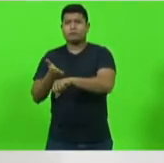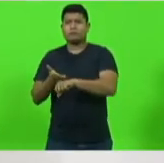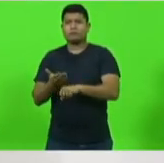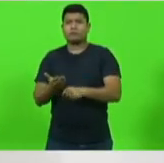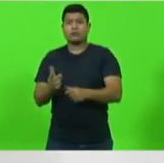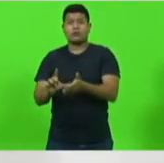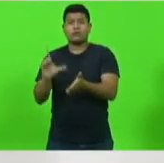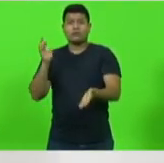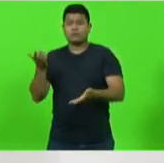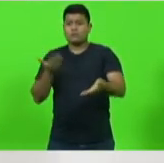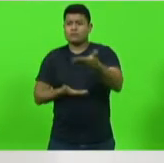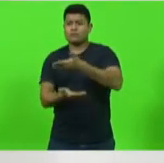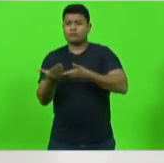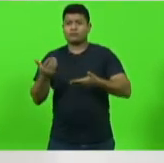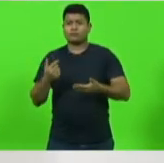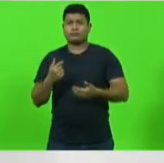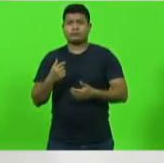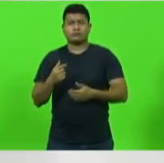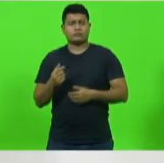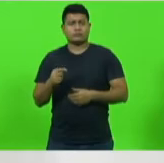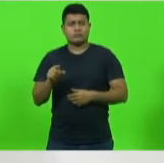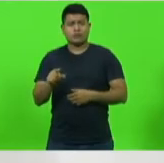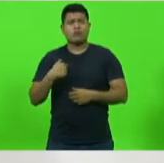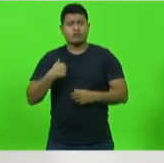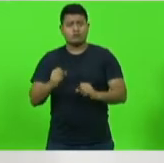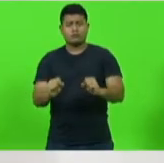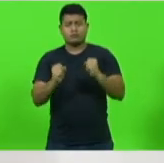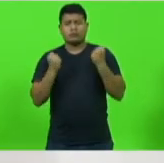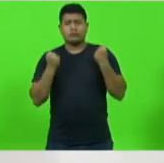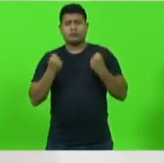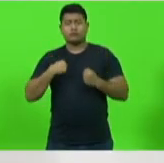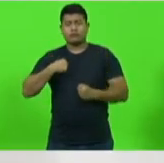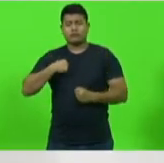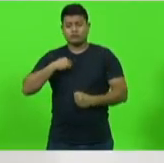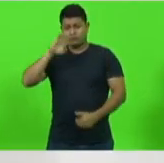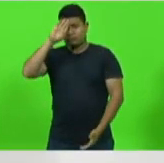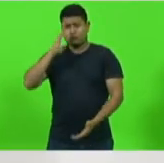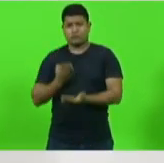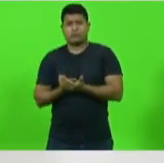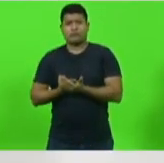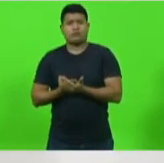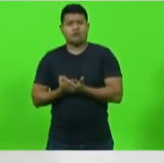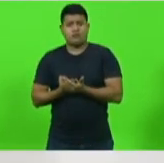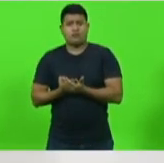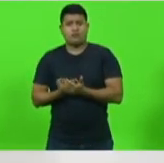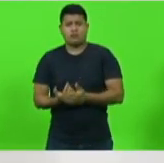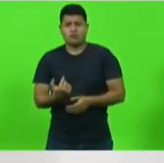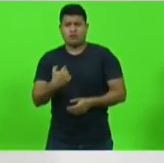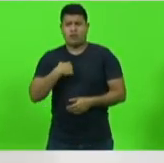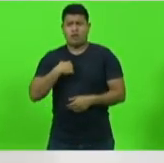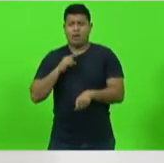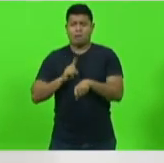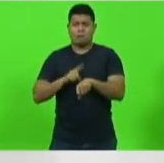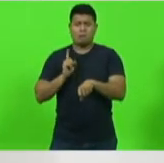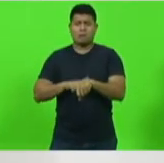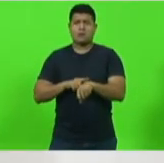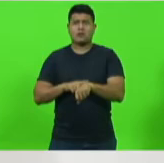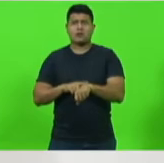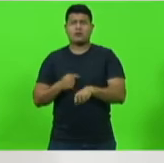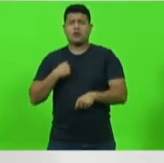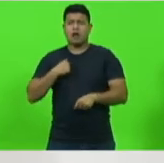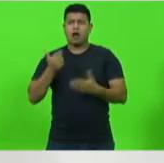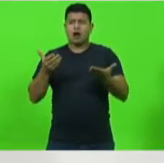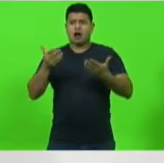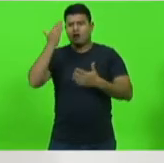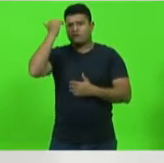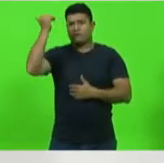negociação desse tipo e defendo aquilo que acredito, não por momentos ou porque tem